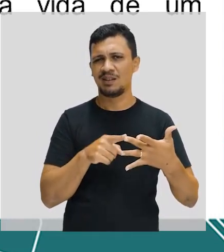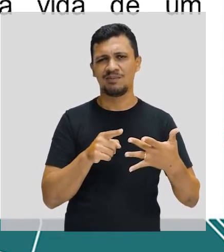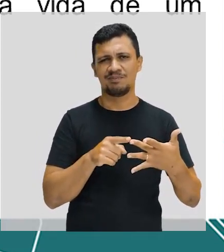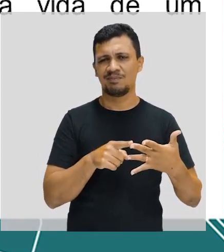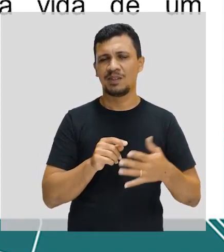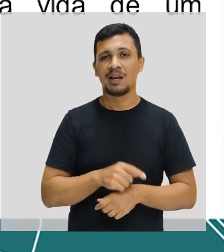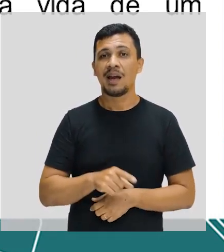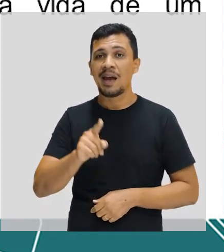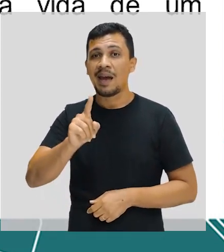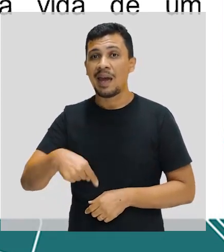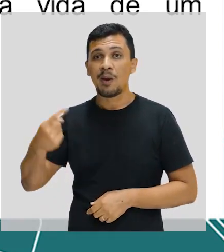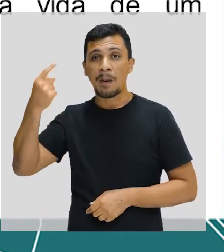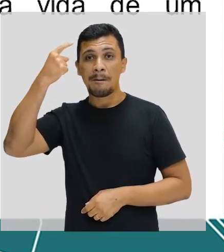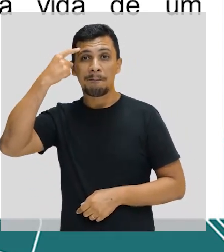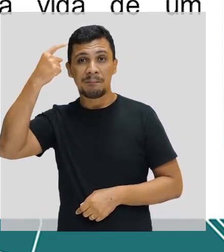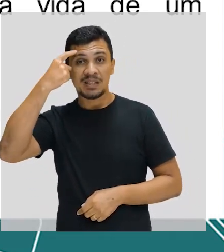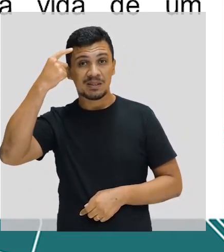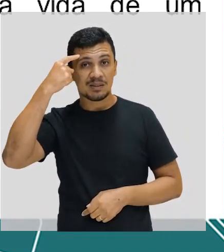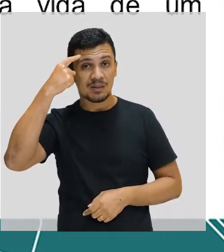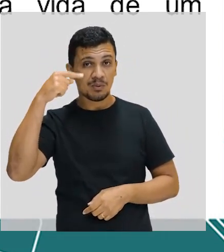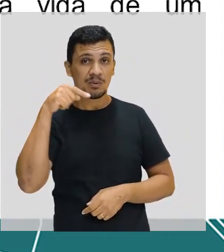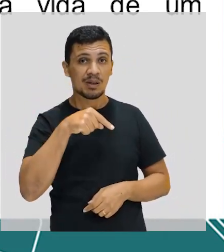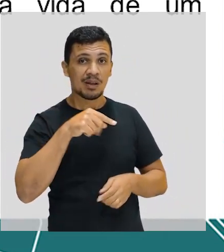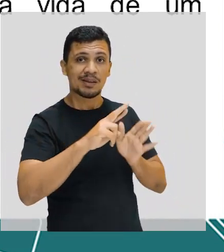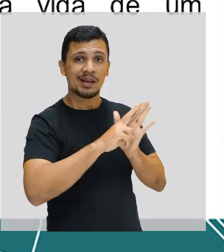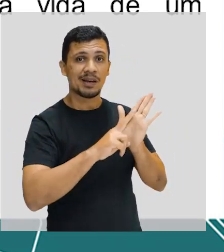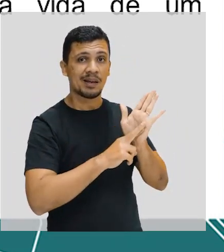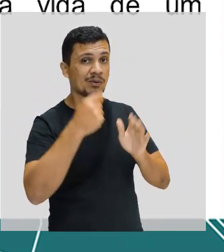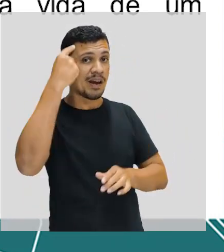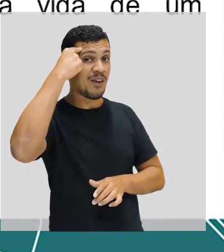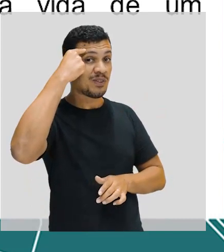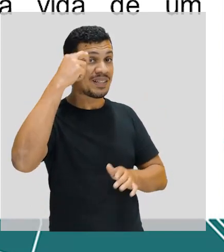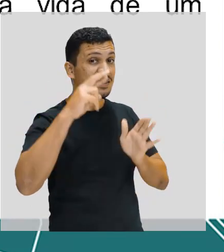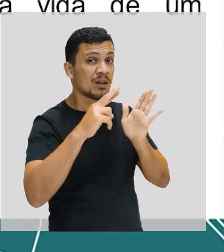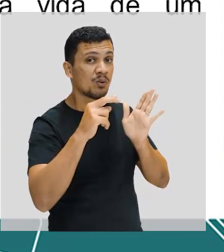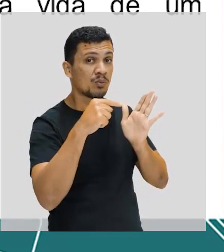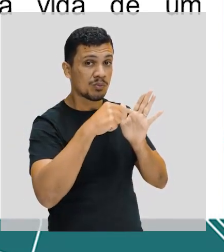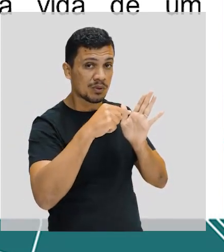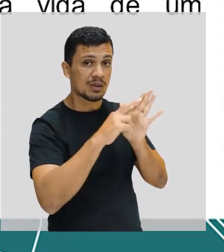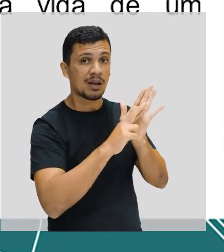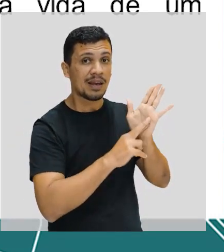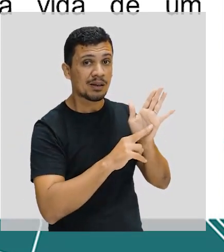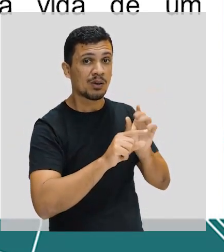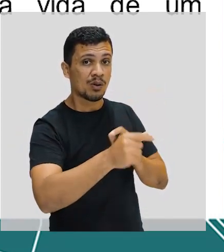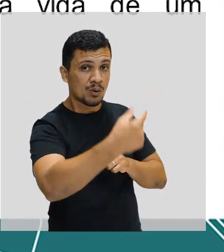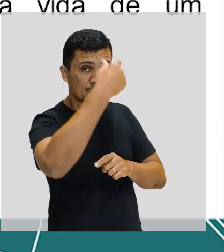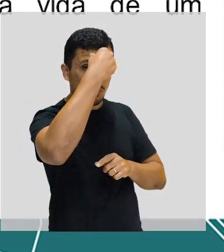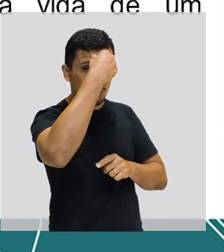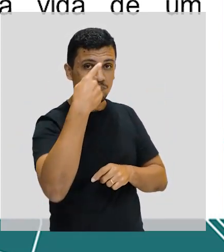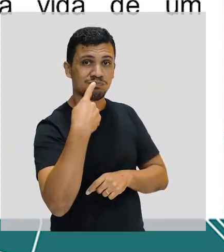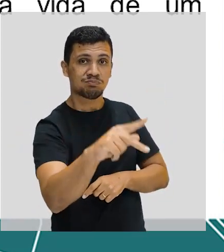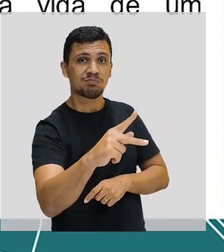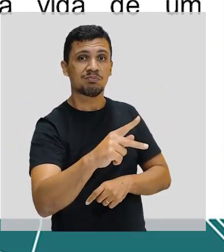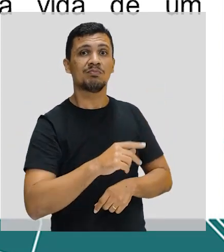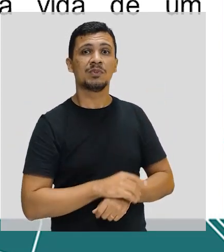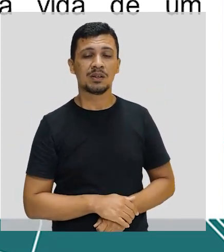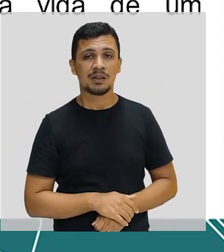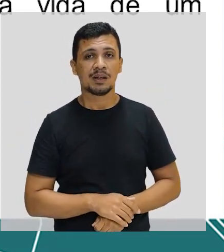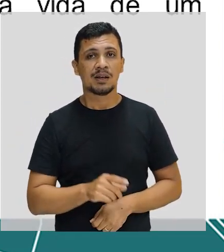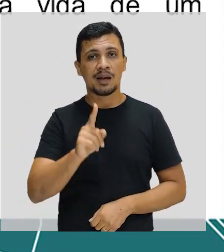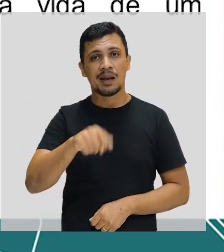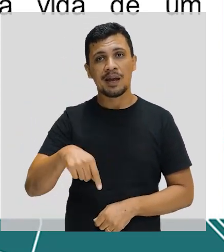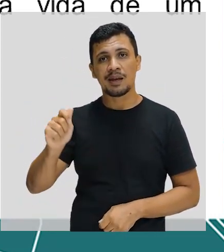uma reflexão sobre a regra, sobre a nossa ação em relação à regra. Então, bota isso na sua consciência. Reflexão sobre as regras e as nossas